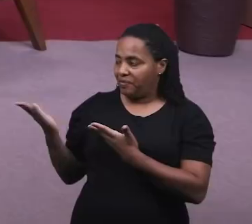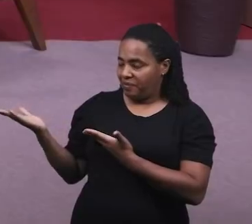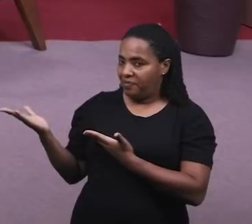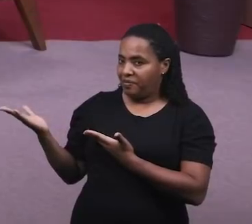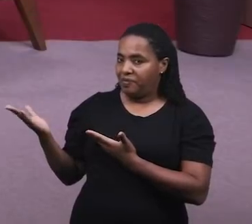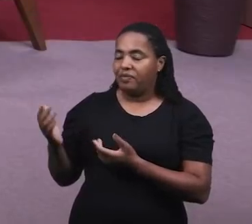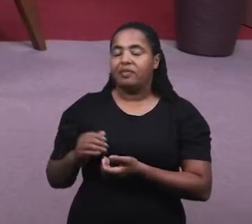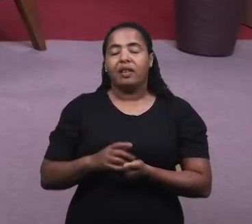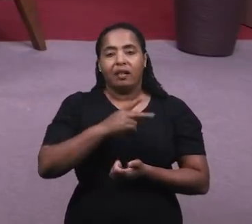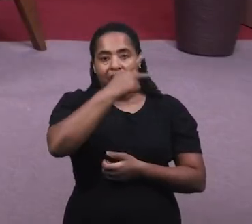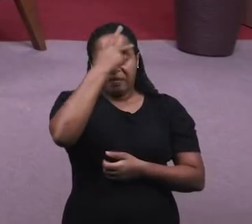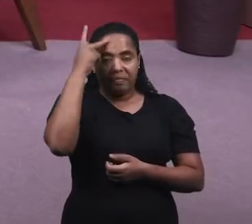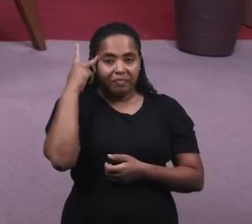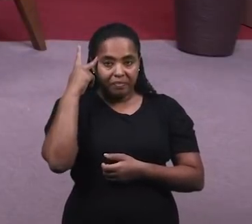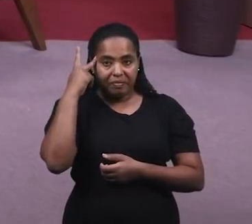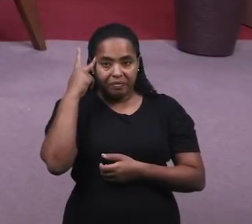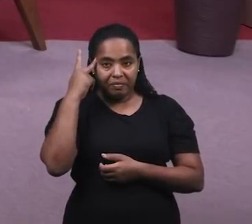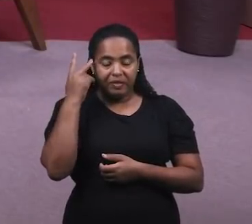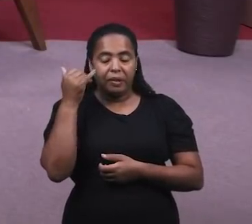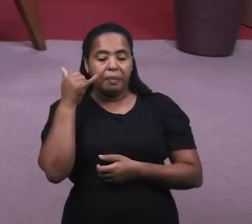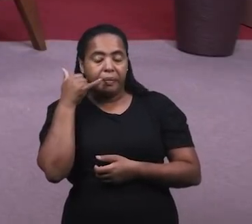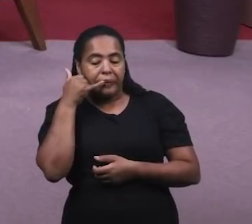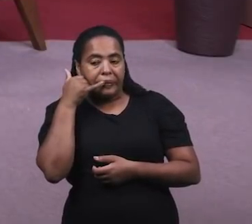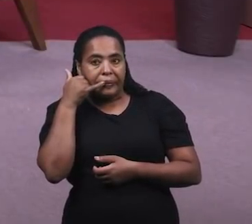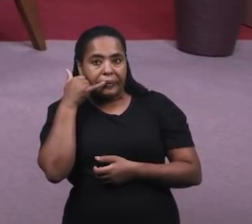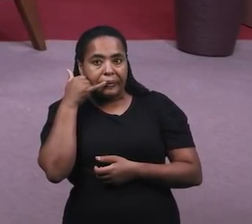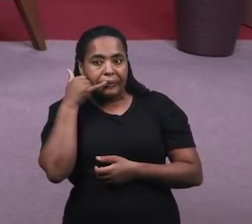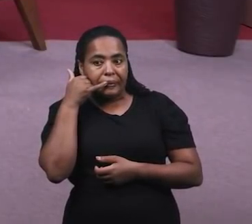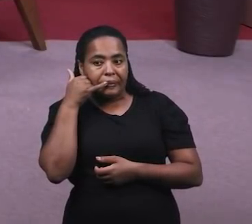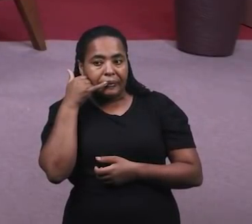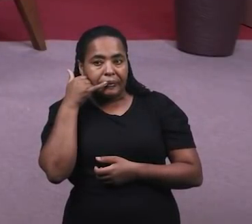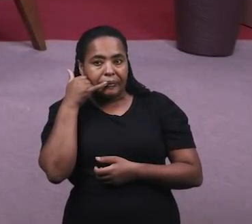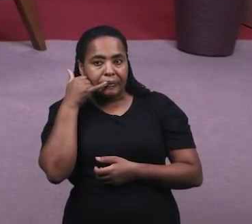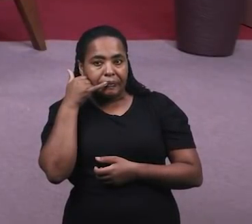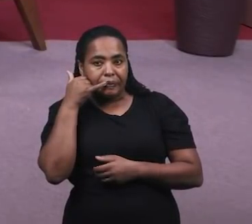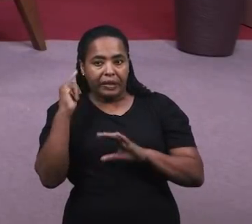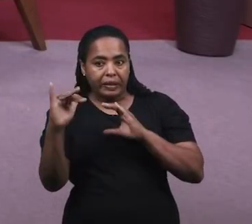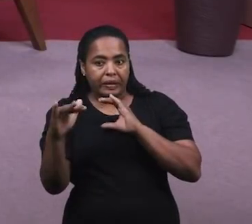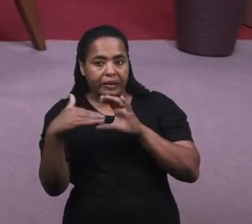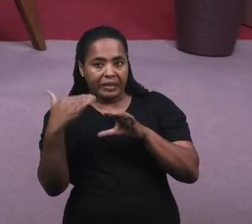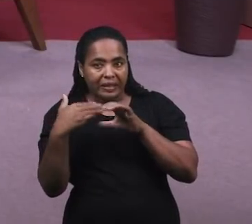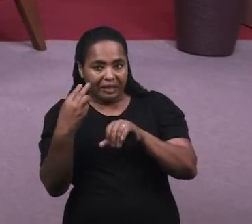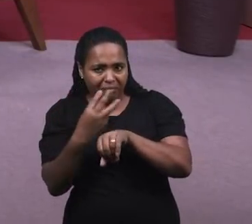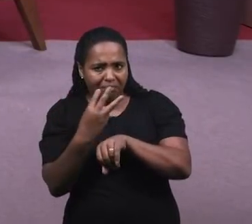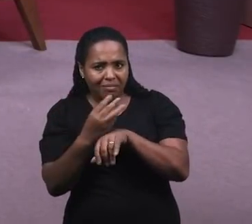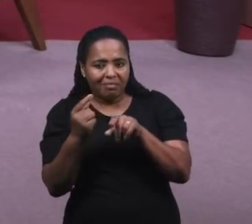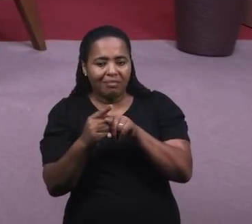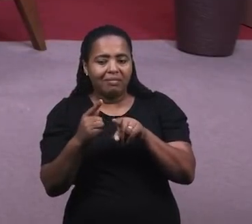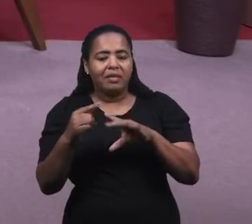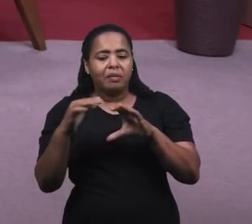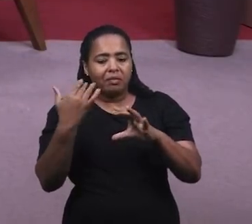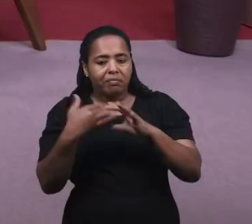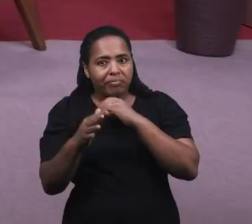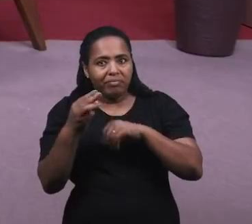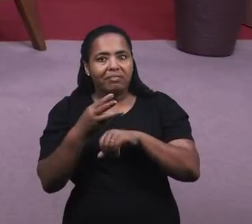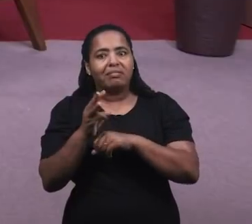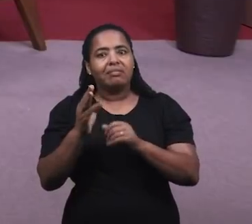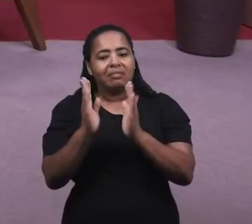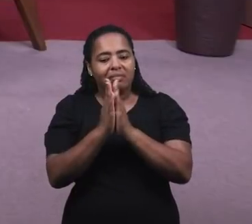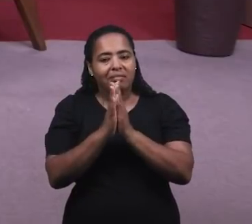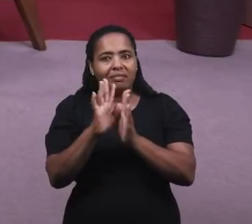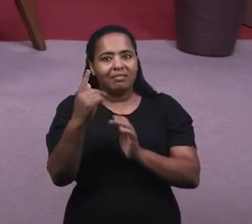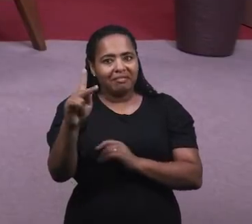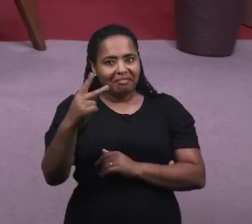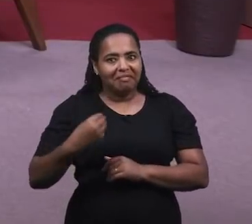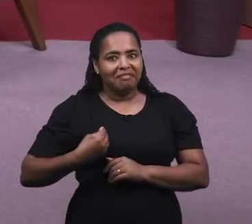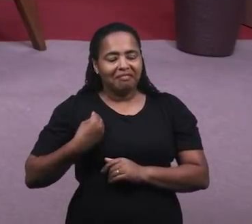3076. A pessoa que vai te atender vai te ouvir, vai transmitir uma palavra da parte do Senhor para a sua vida e vai orar por